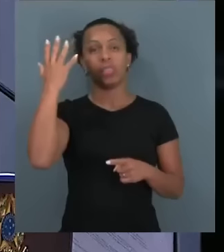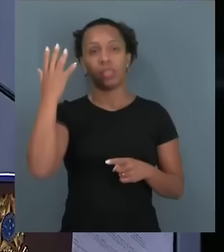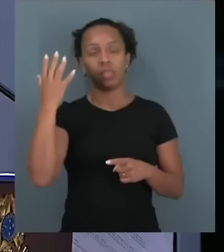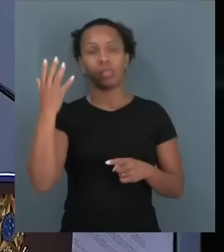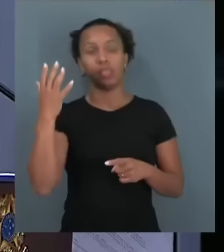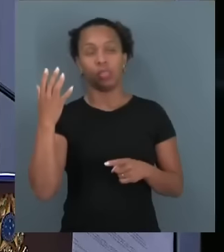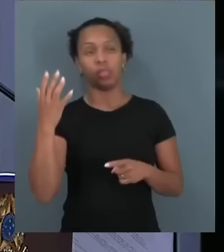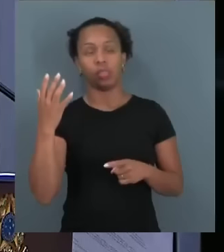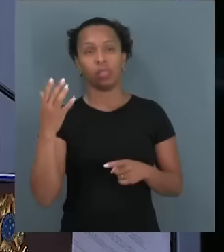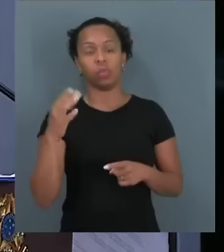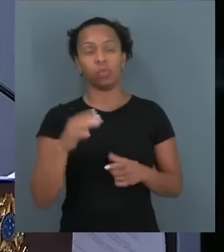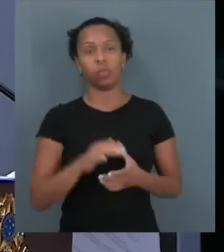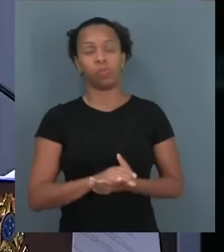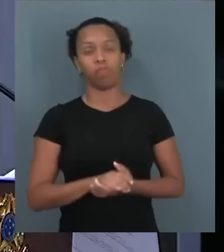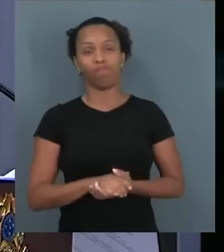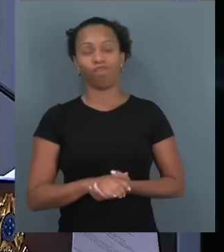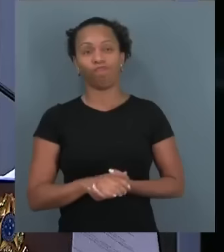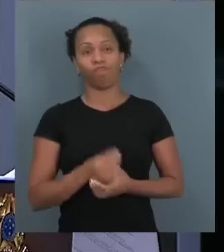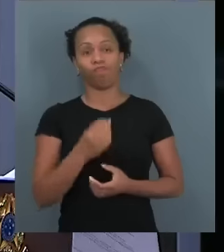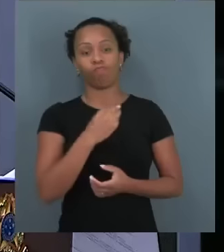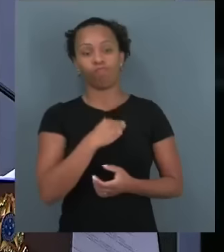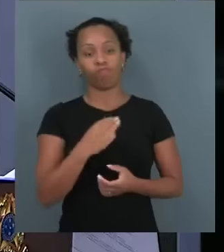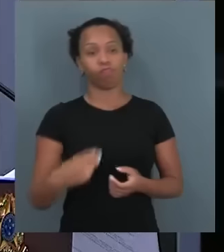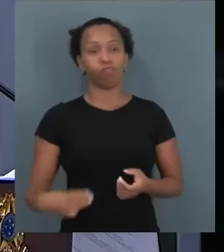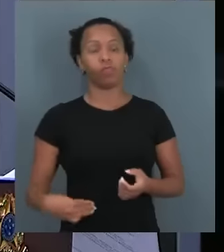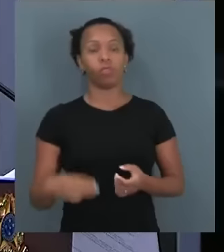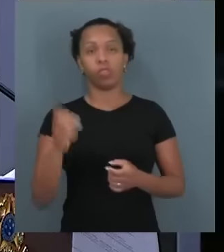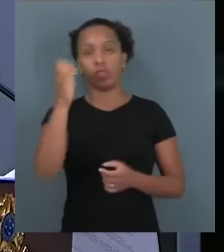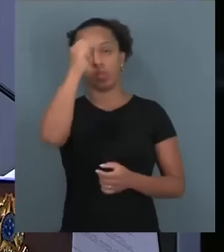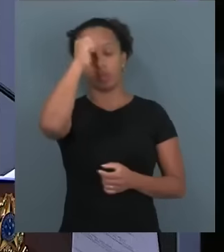bárbara do ministro Alexandre de Moraes.